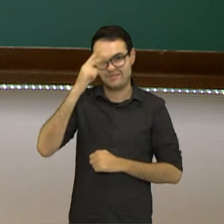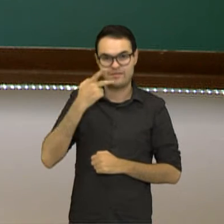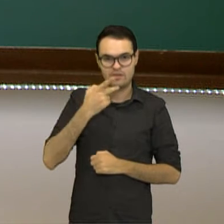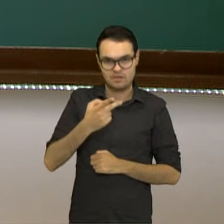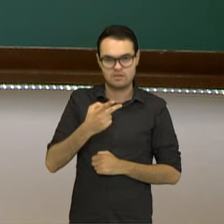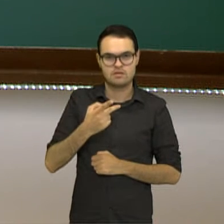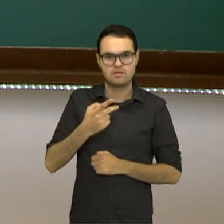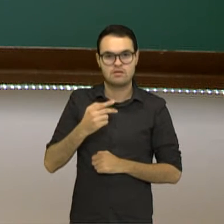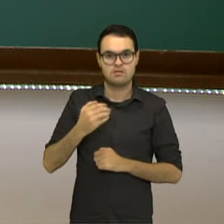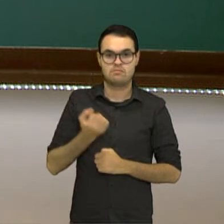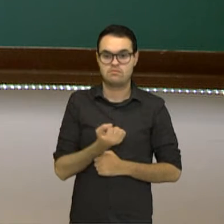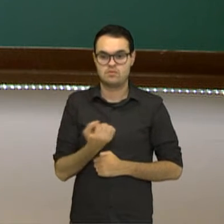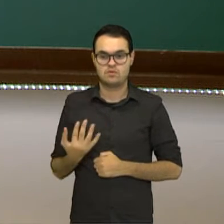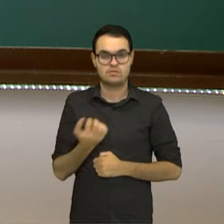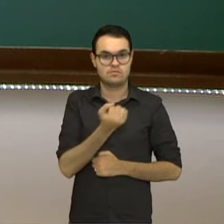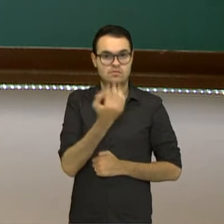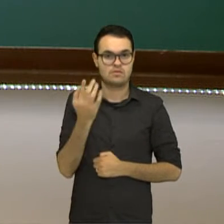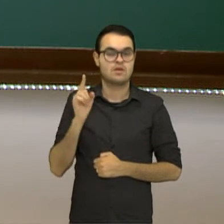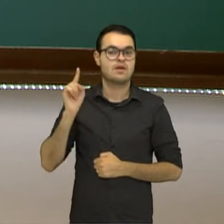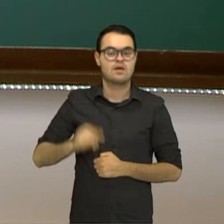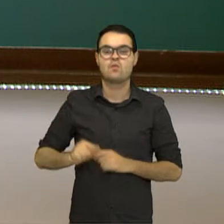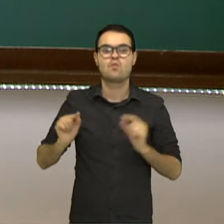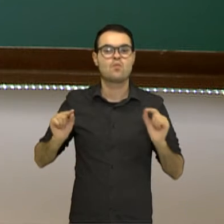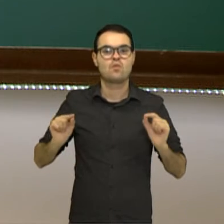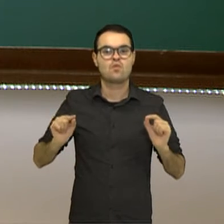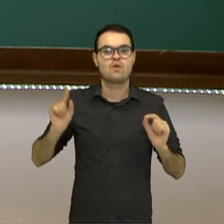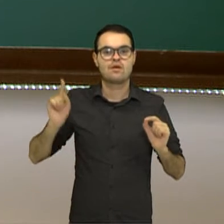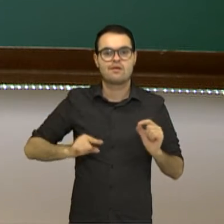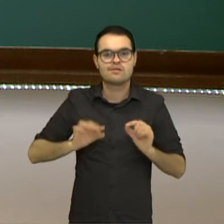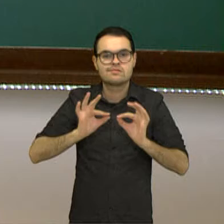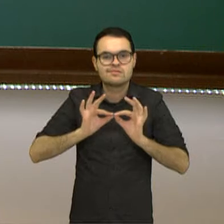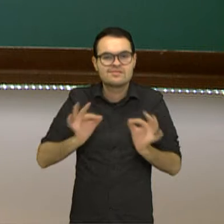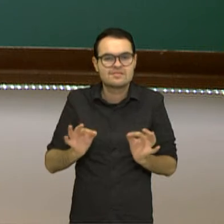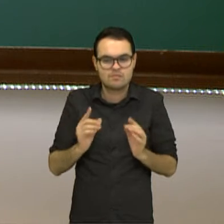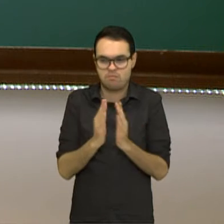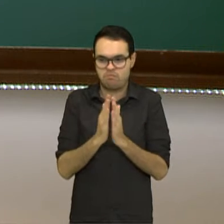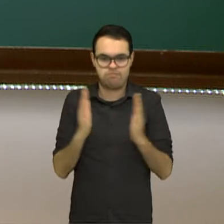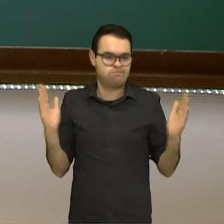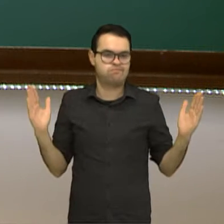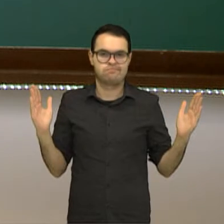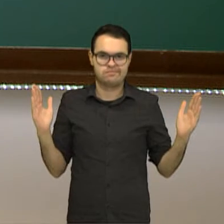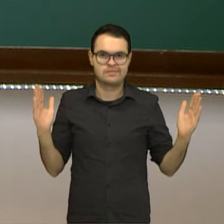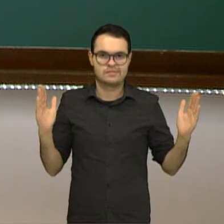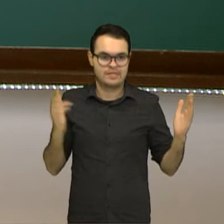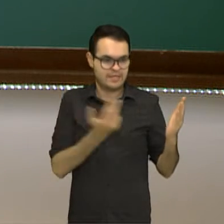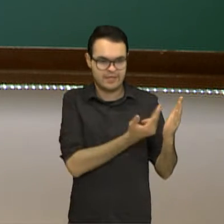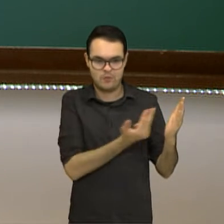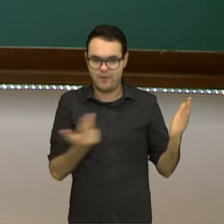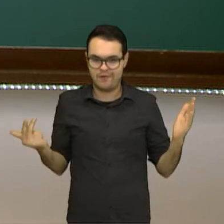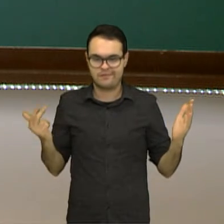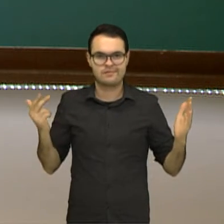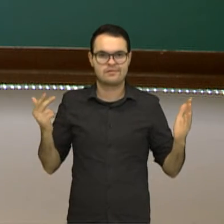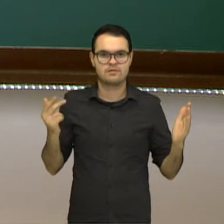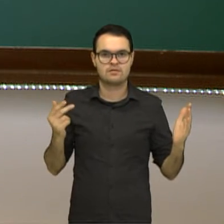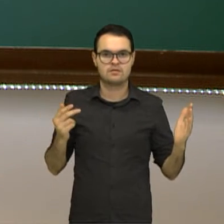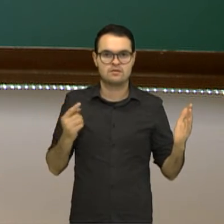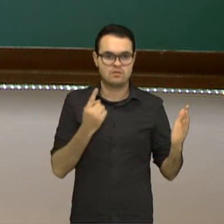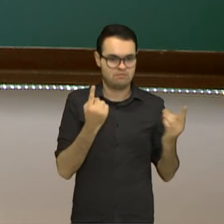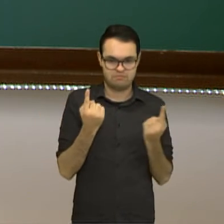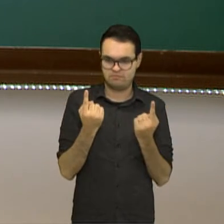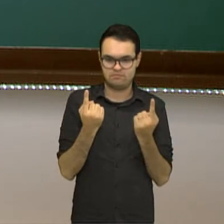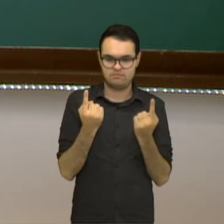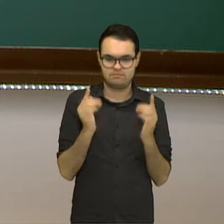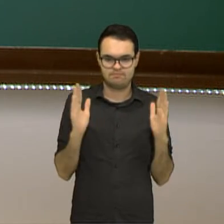a potenciação, ela é a simplificação de uma multiplicação de fatores iguais. Se eu tenho 2 fator 1,